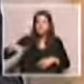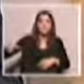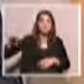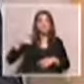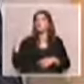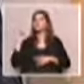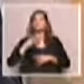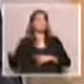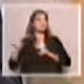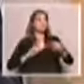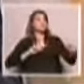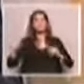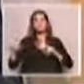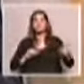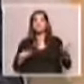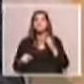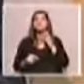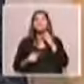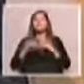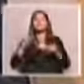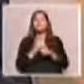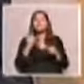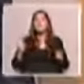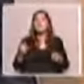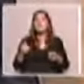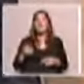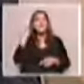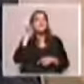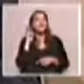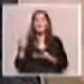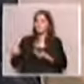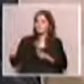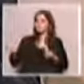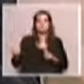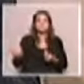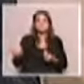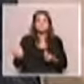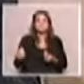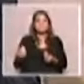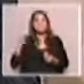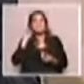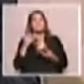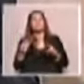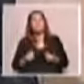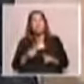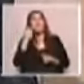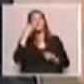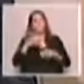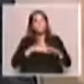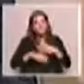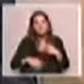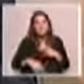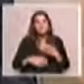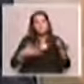do território. E o abandono existe muito porque não conseguimos valorizar o território. Um dos instrumentos de valorizar parte do território passa também